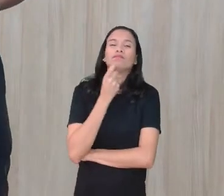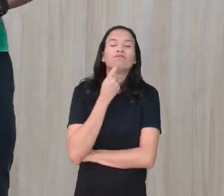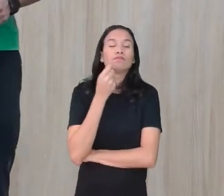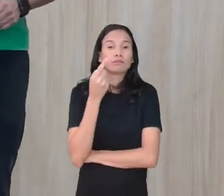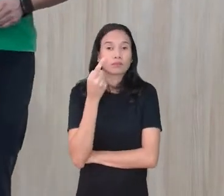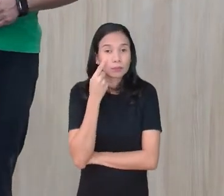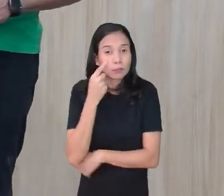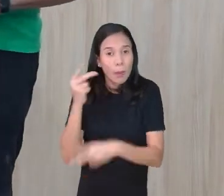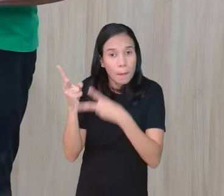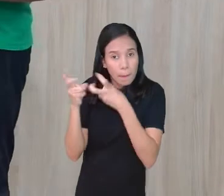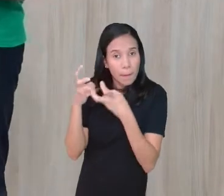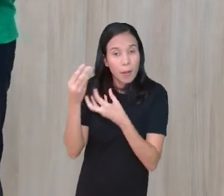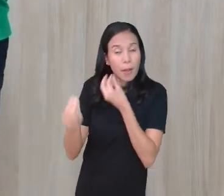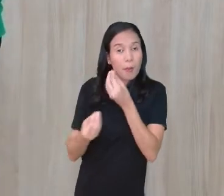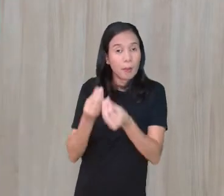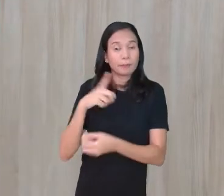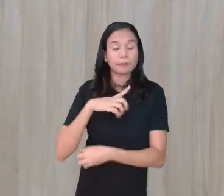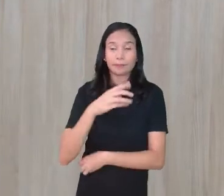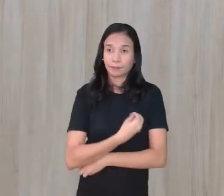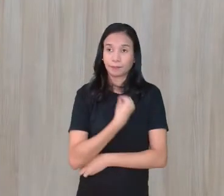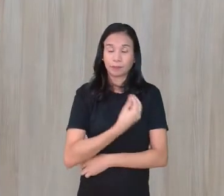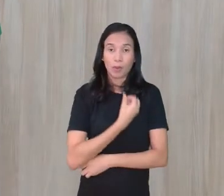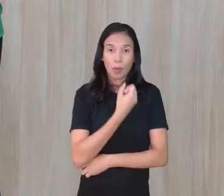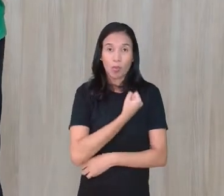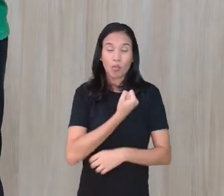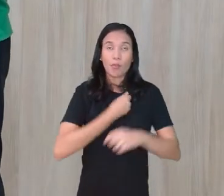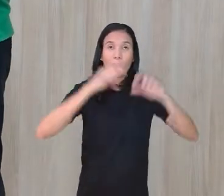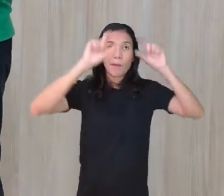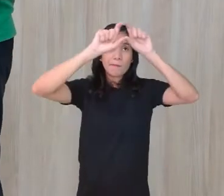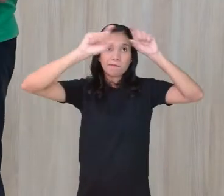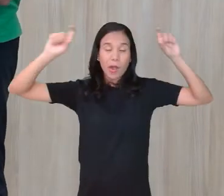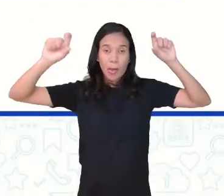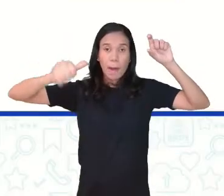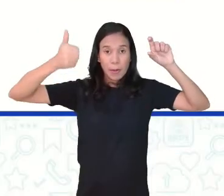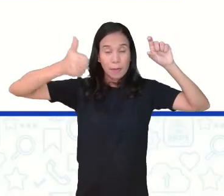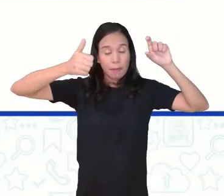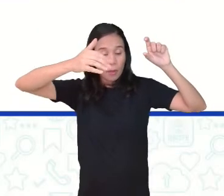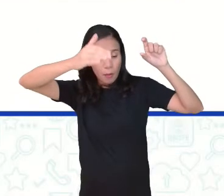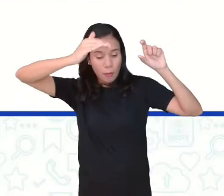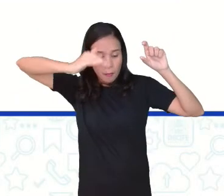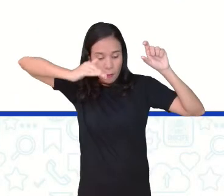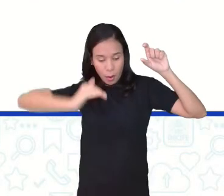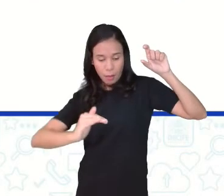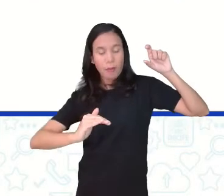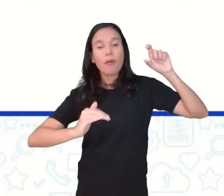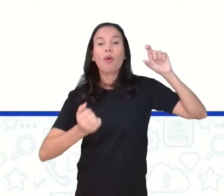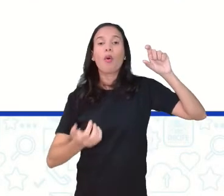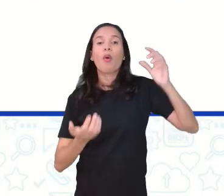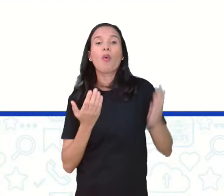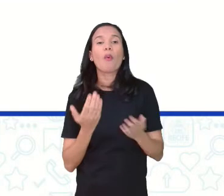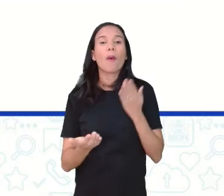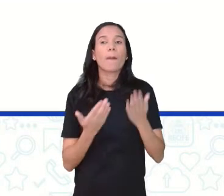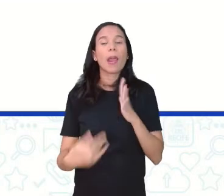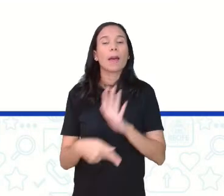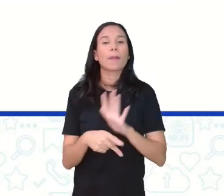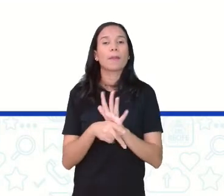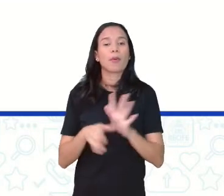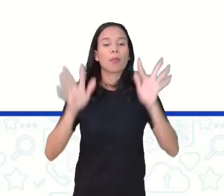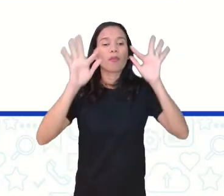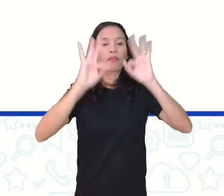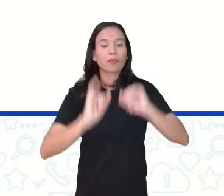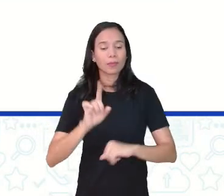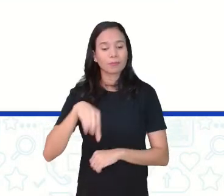acontecendo, certo? Com os números da primeira linha, tá? Para chegar aqui na linha que está indo de 6 em